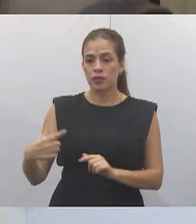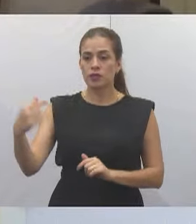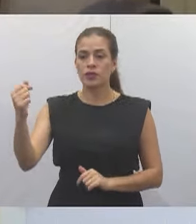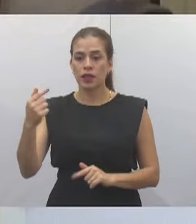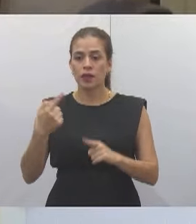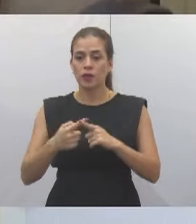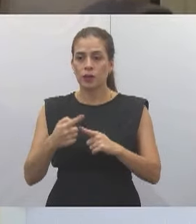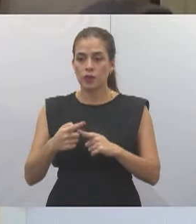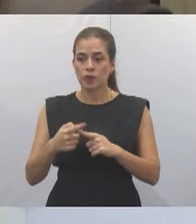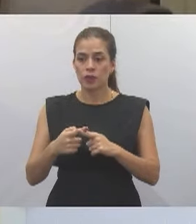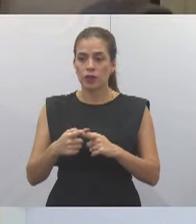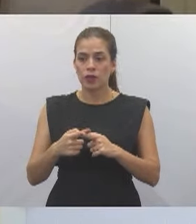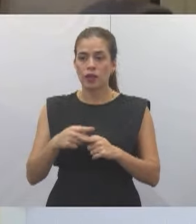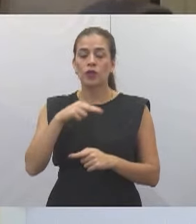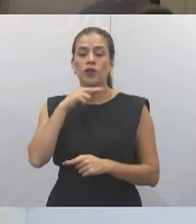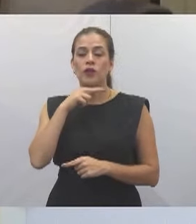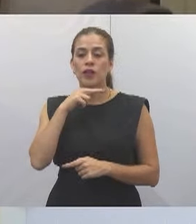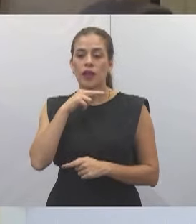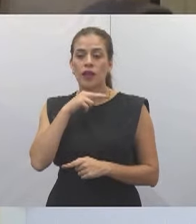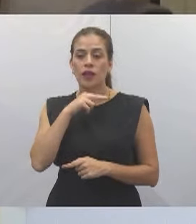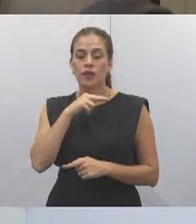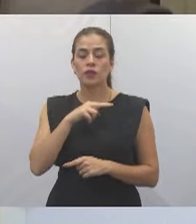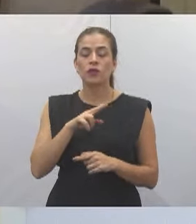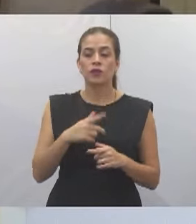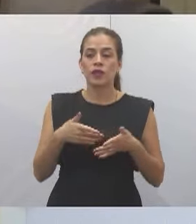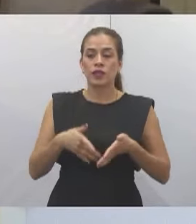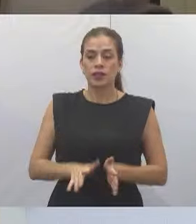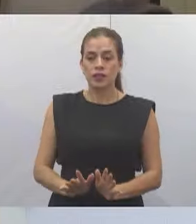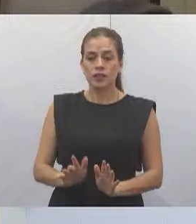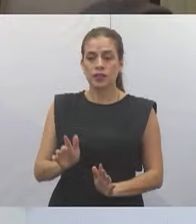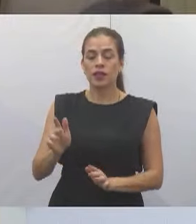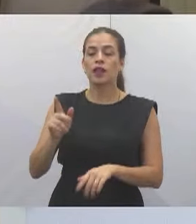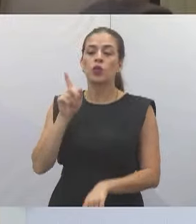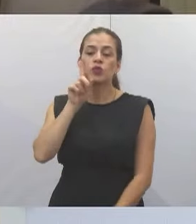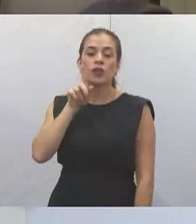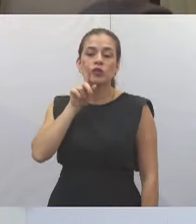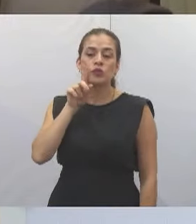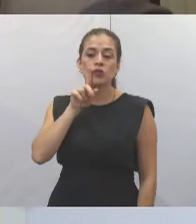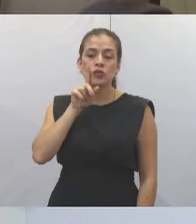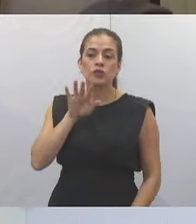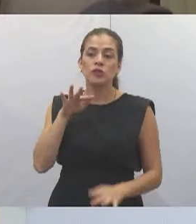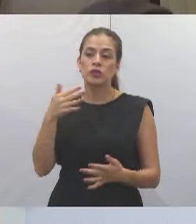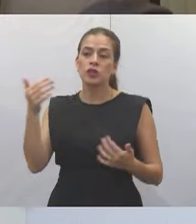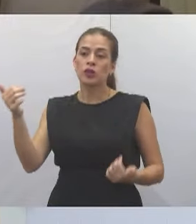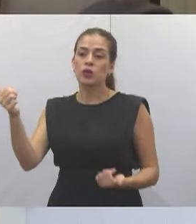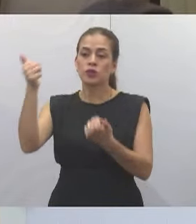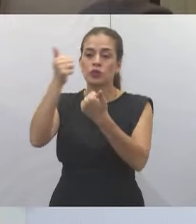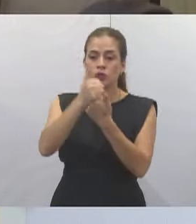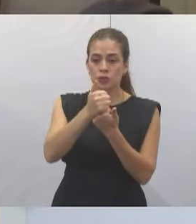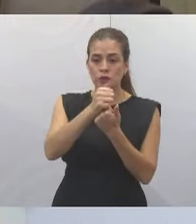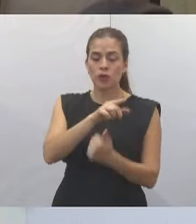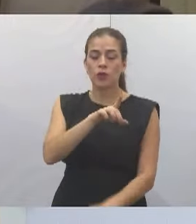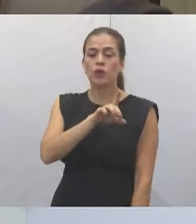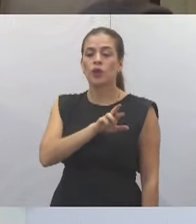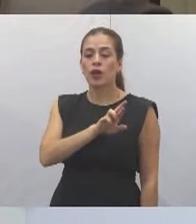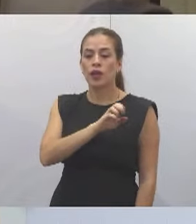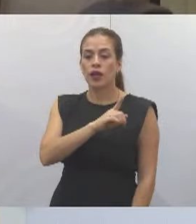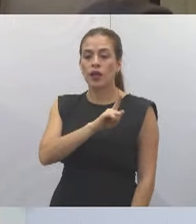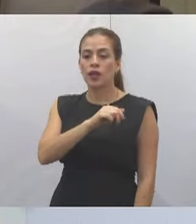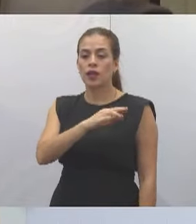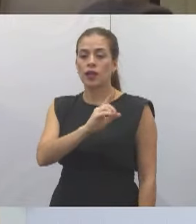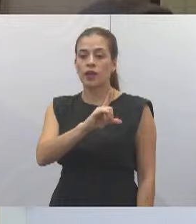nascer fora, vai nascer nos Estados Unidos. Então, o Renildo assumiu o lugar do seu Paulo, está na diretoria